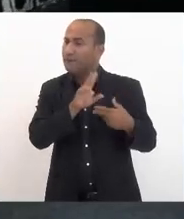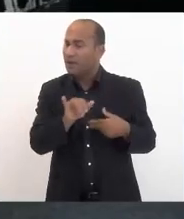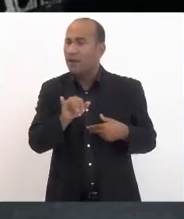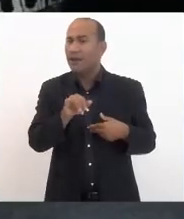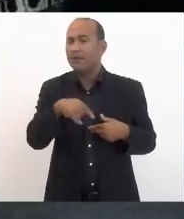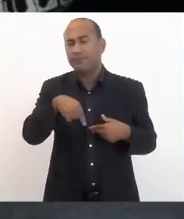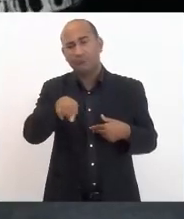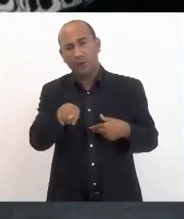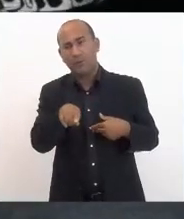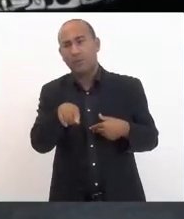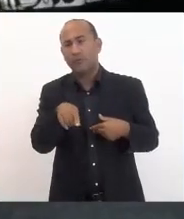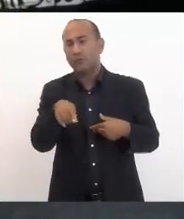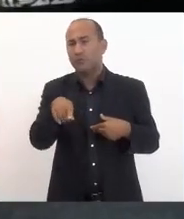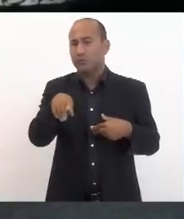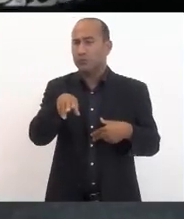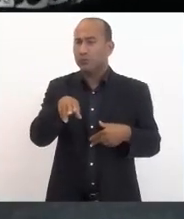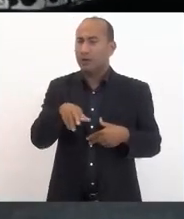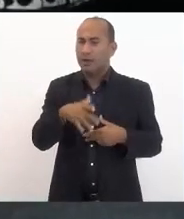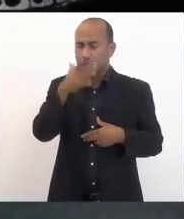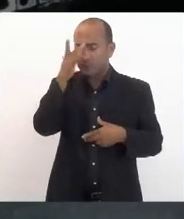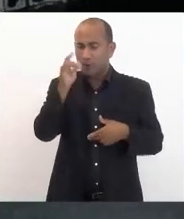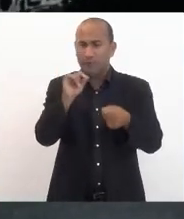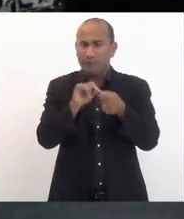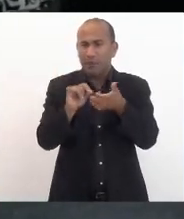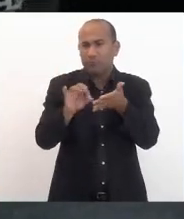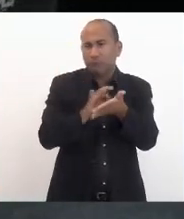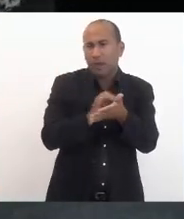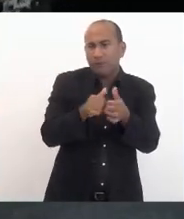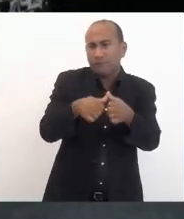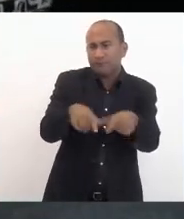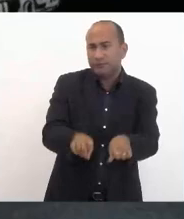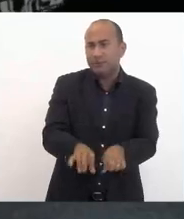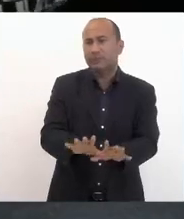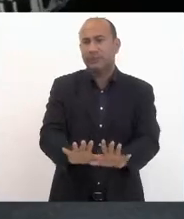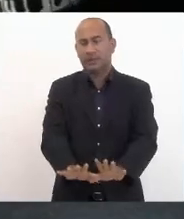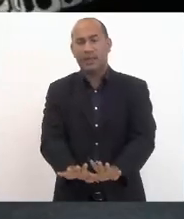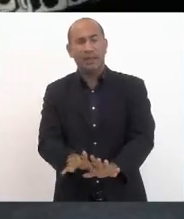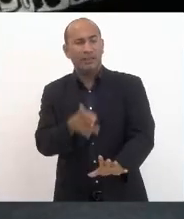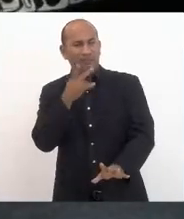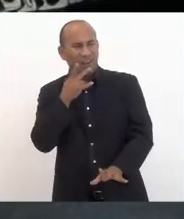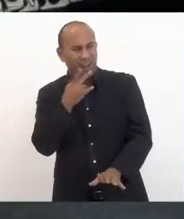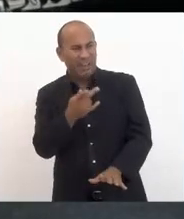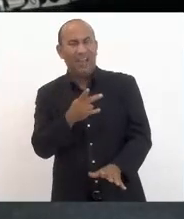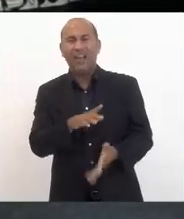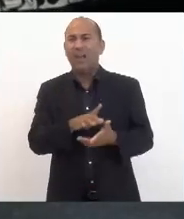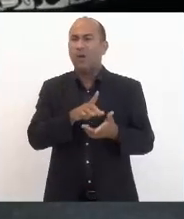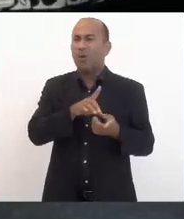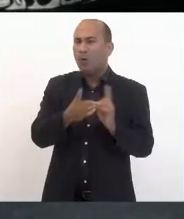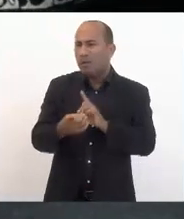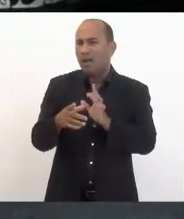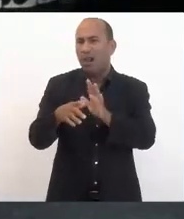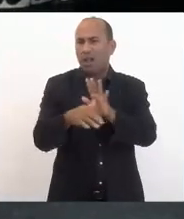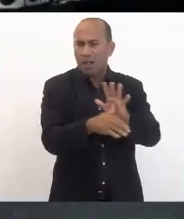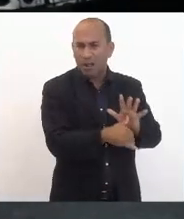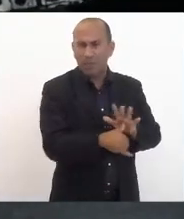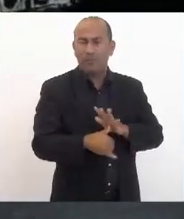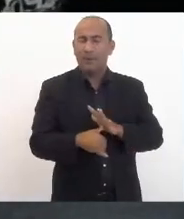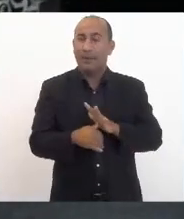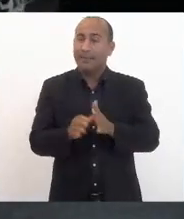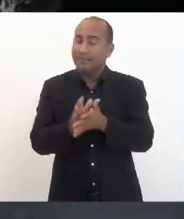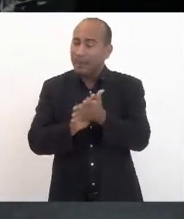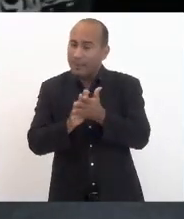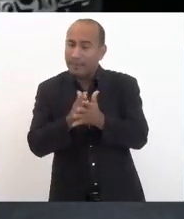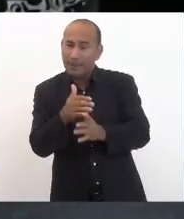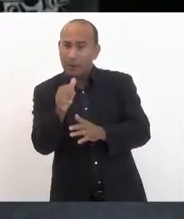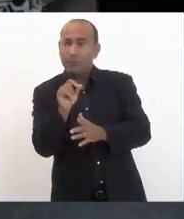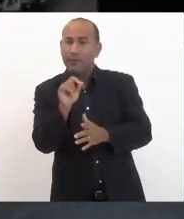ficam. Não, hoje em dia a moda é falar de combater a corrupção. Nada melhor para combater a